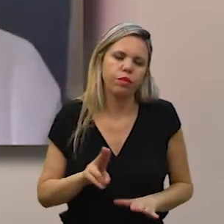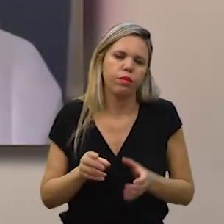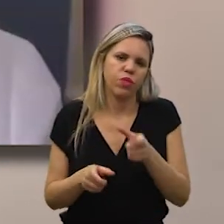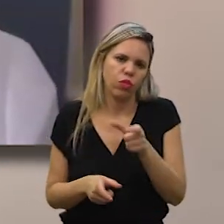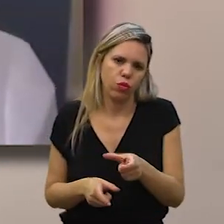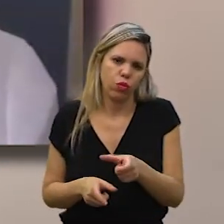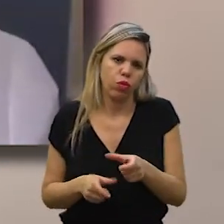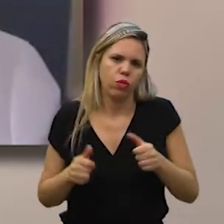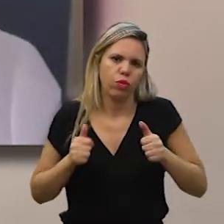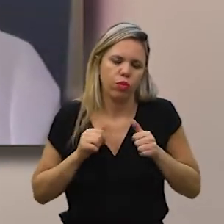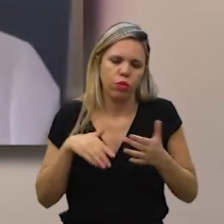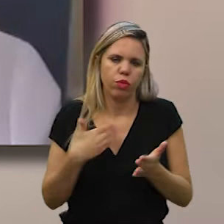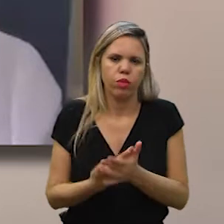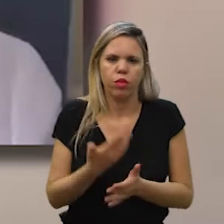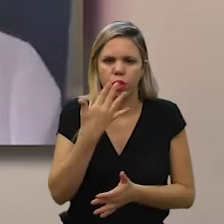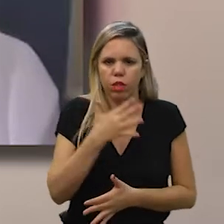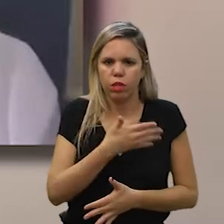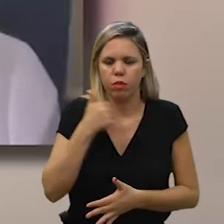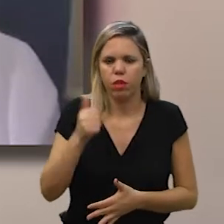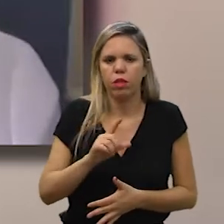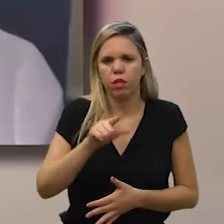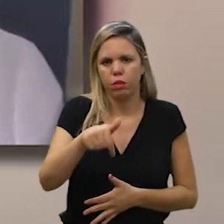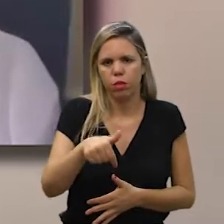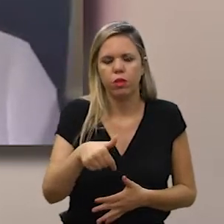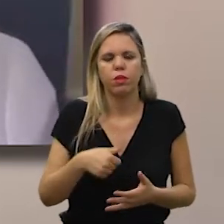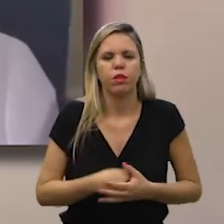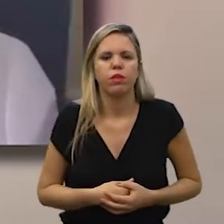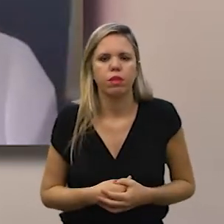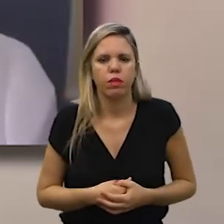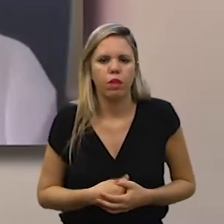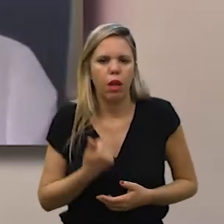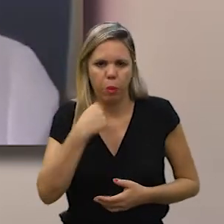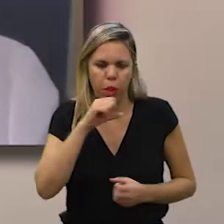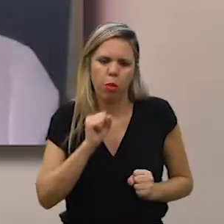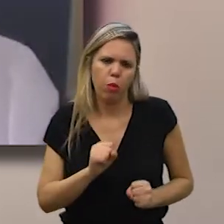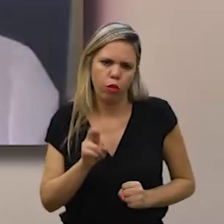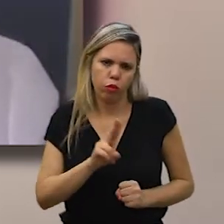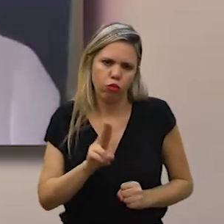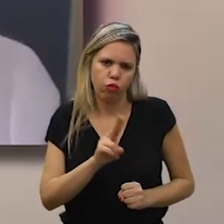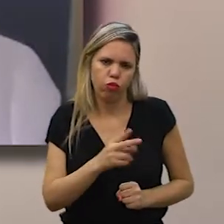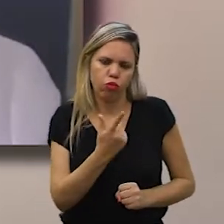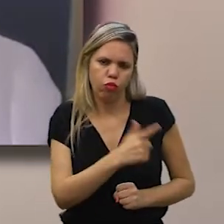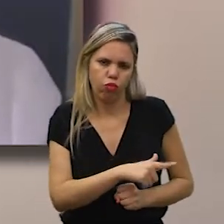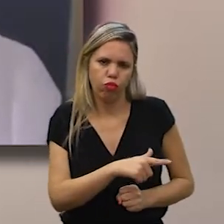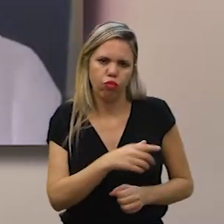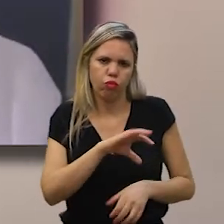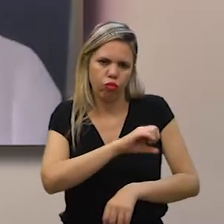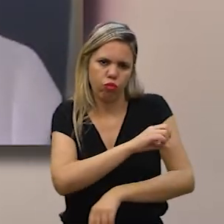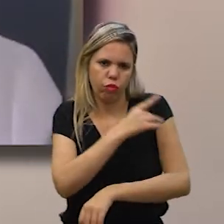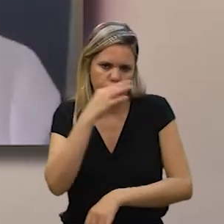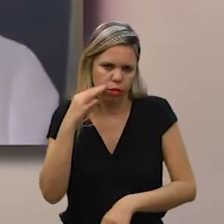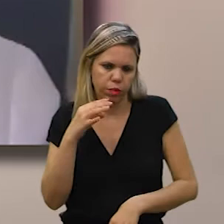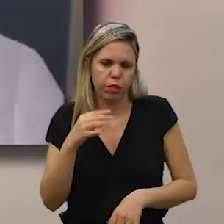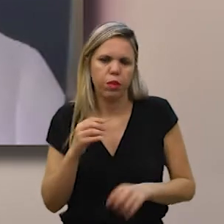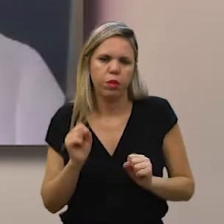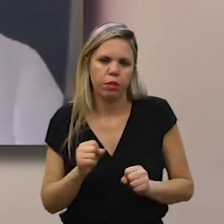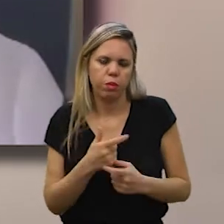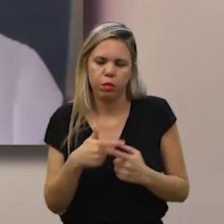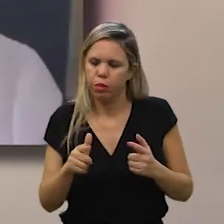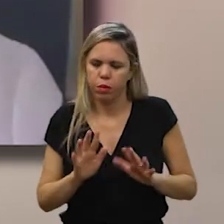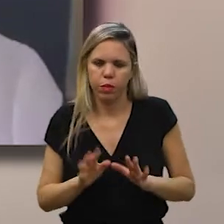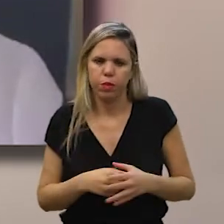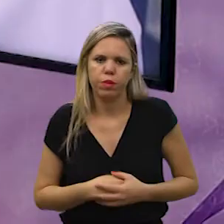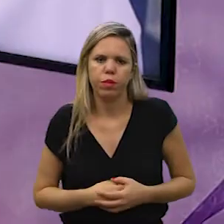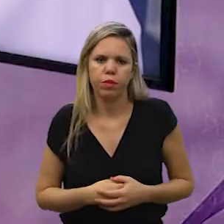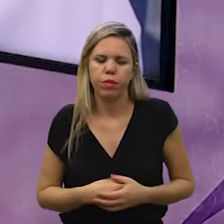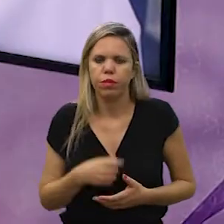neutro mesmo até a criança melhorar. Depois que a criança melhorar, aí a mãe pode usar os hidratantes com cheirinho de bebê, que aí não vai